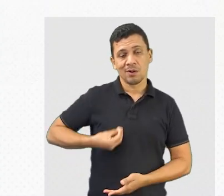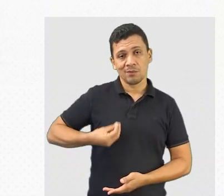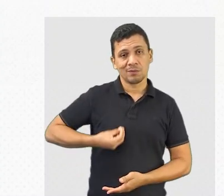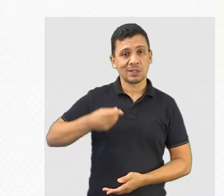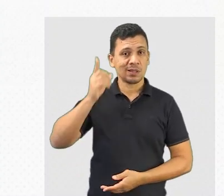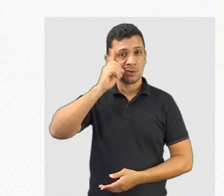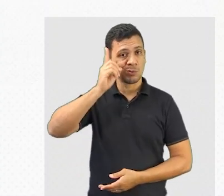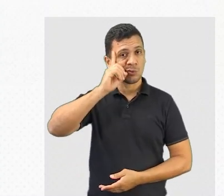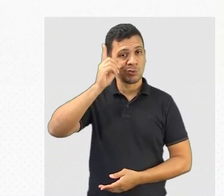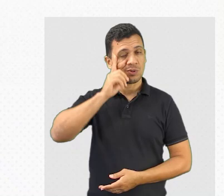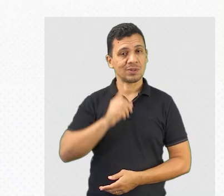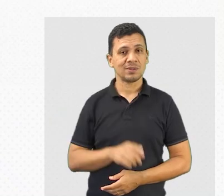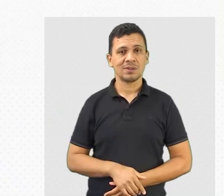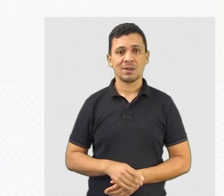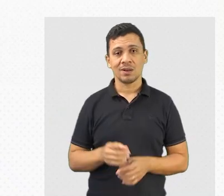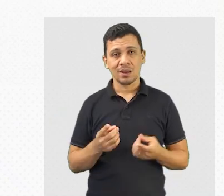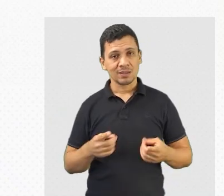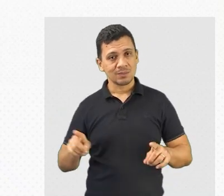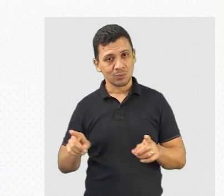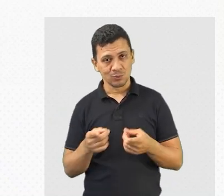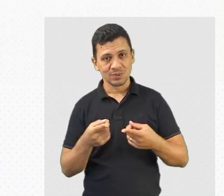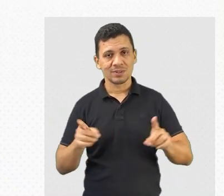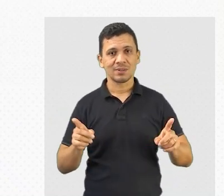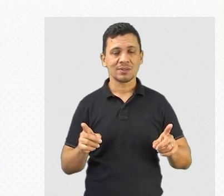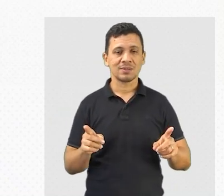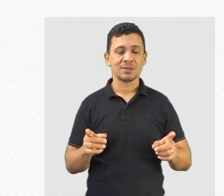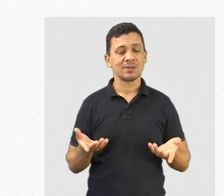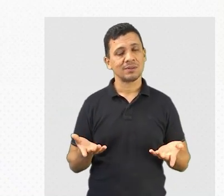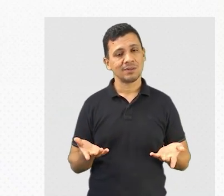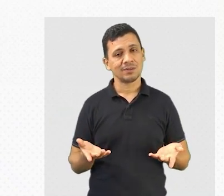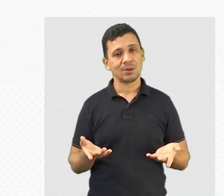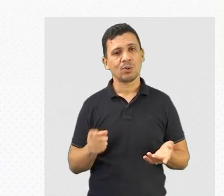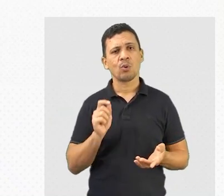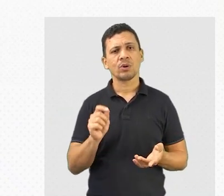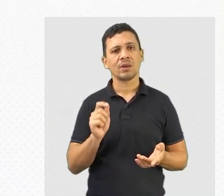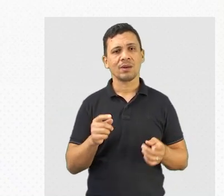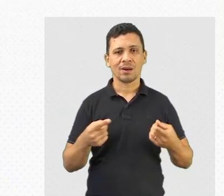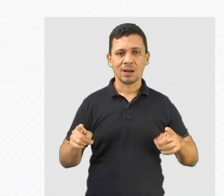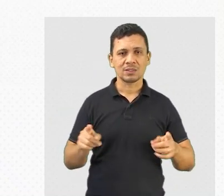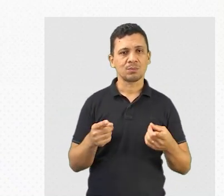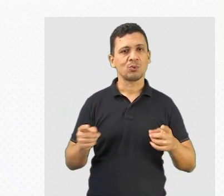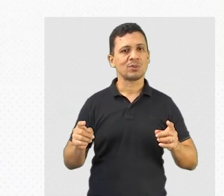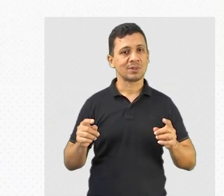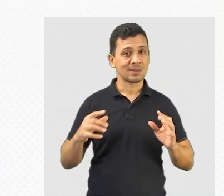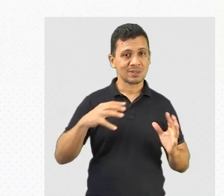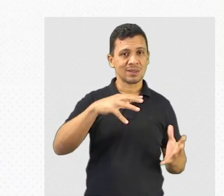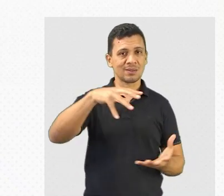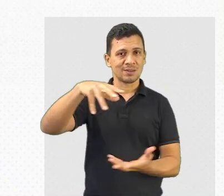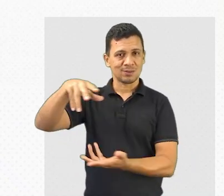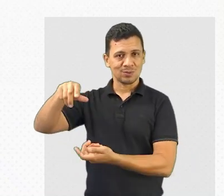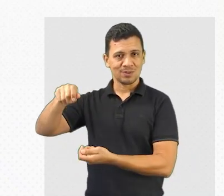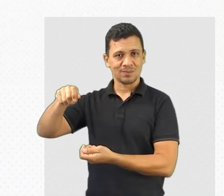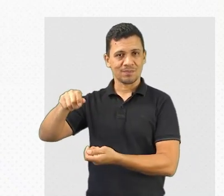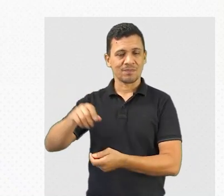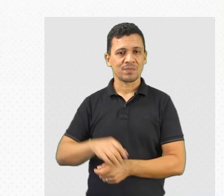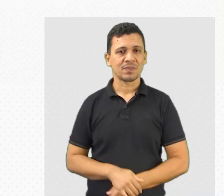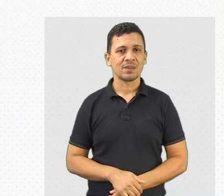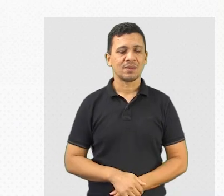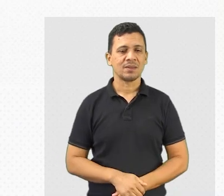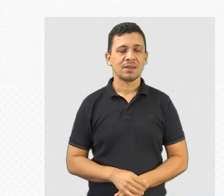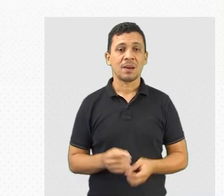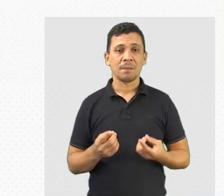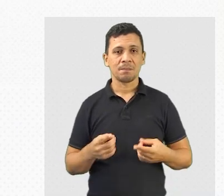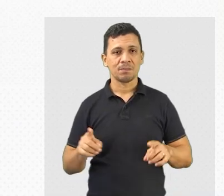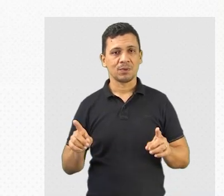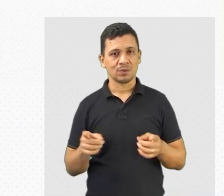dia a dia, que são as músicas e, obviamente, as músicas internacionais. E aí nós vamos considerar music